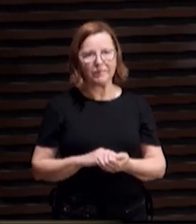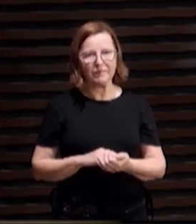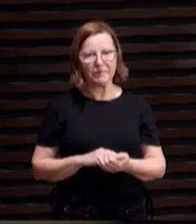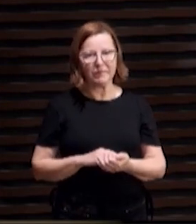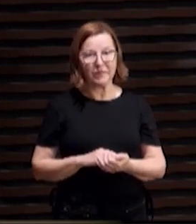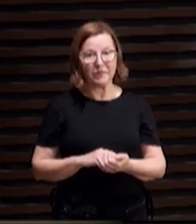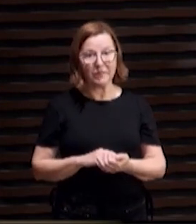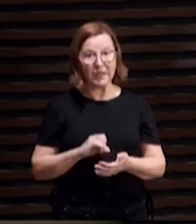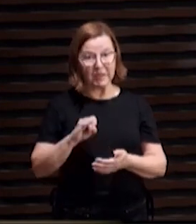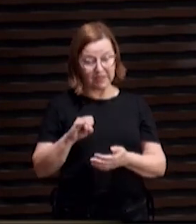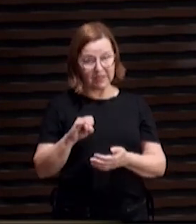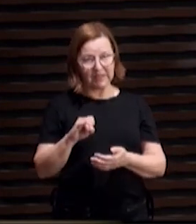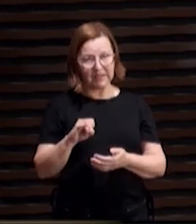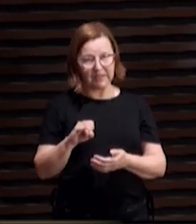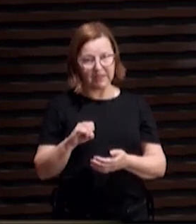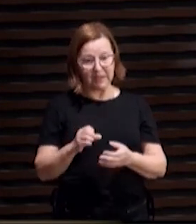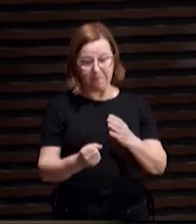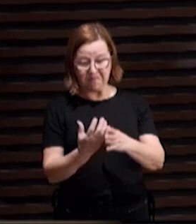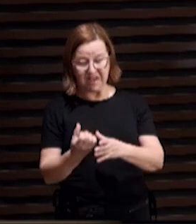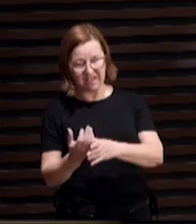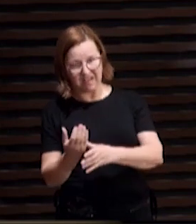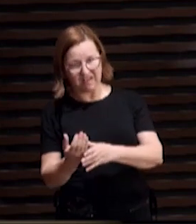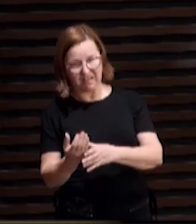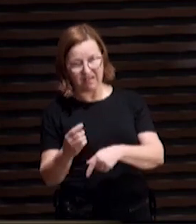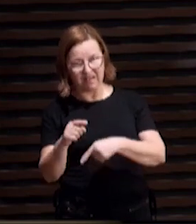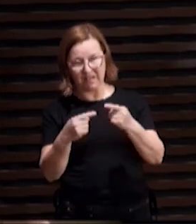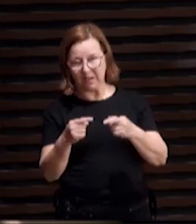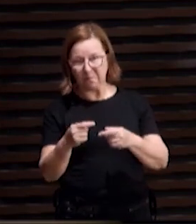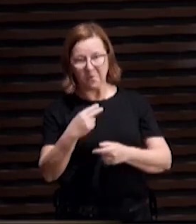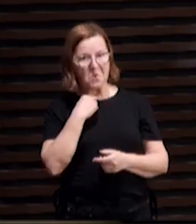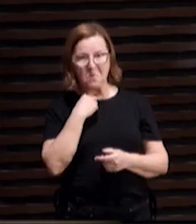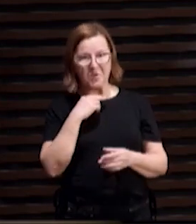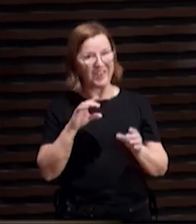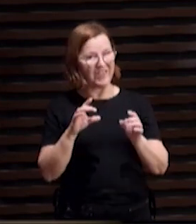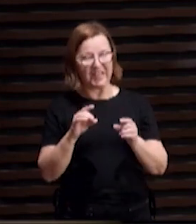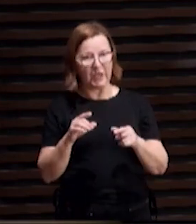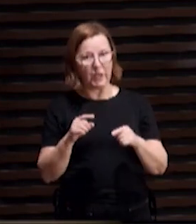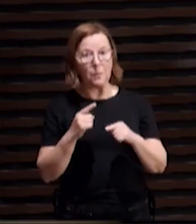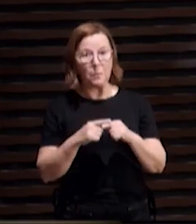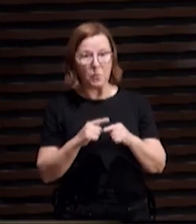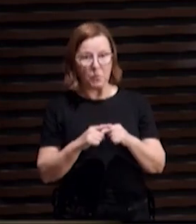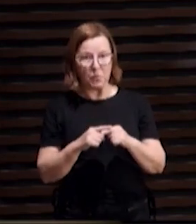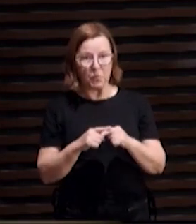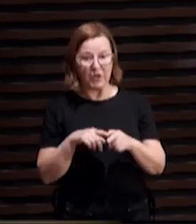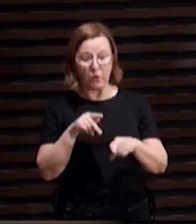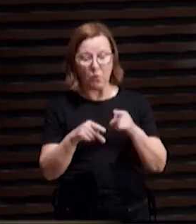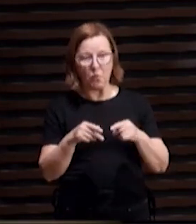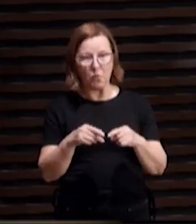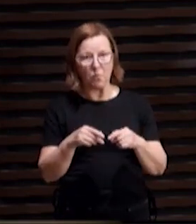Se você plantasse, você não podia vender, porque a comunidade judaica não comprava. Você